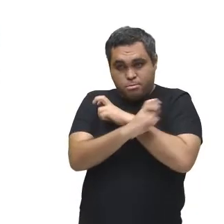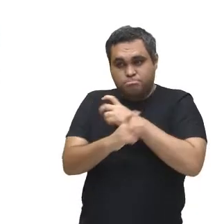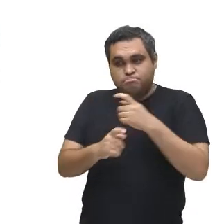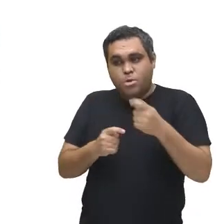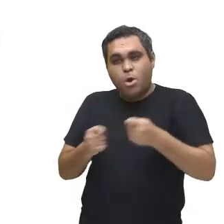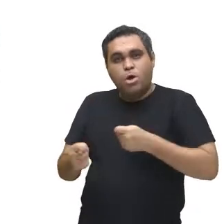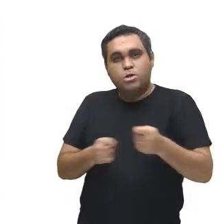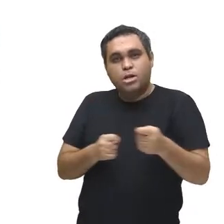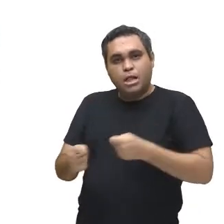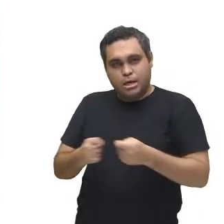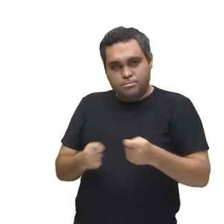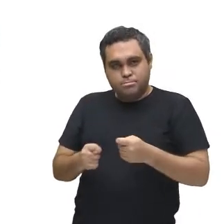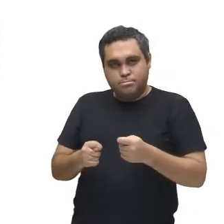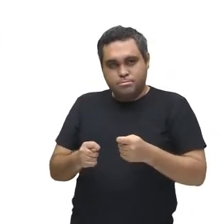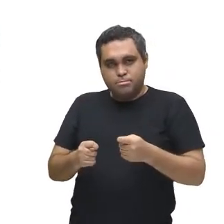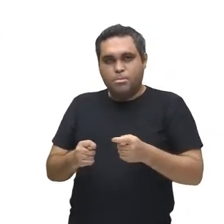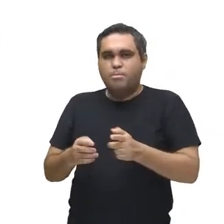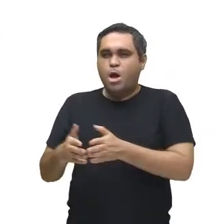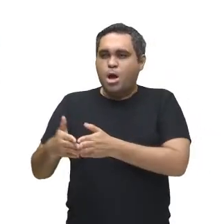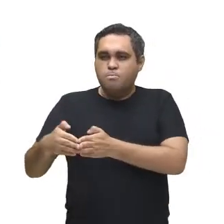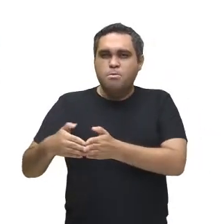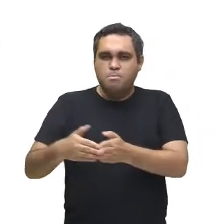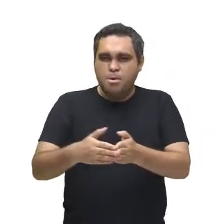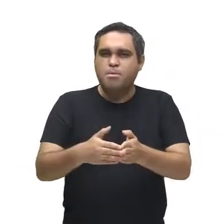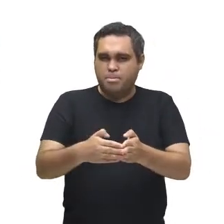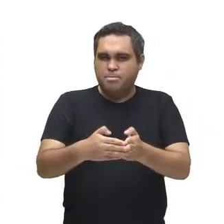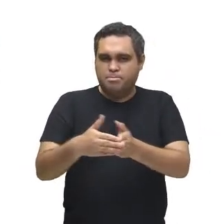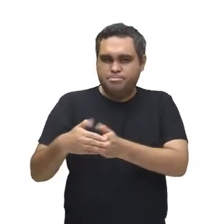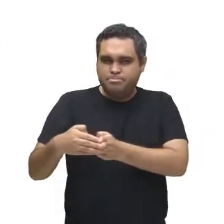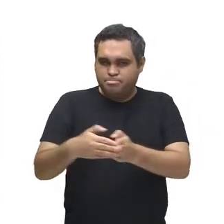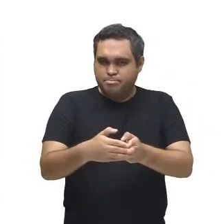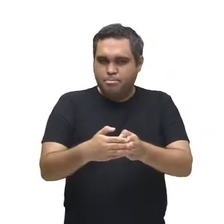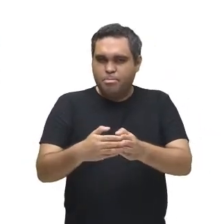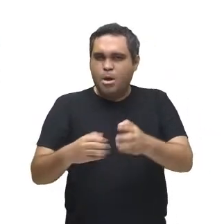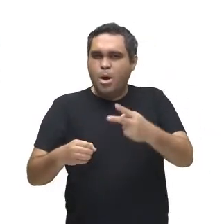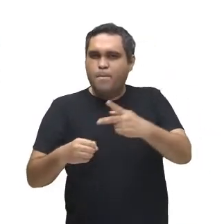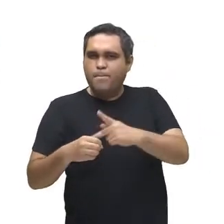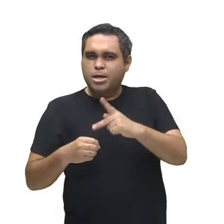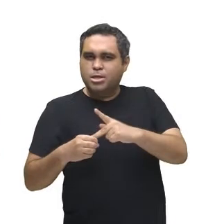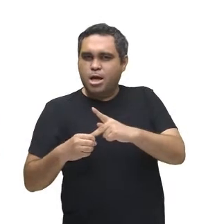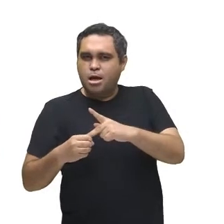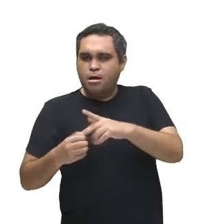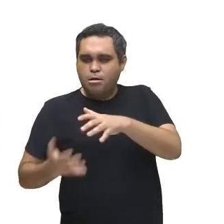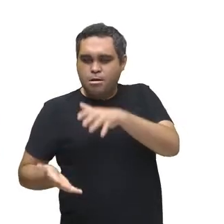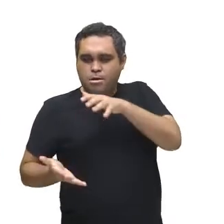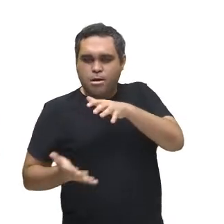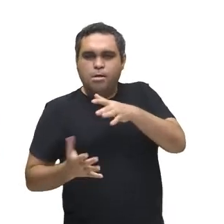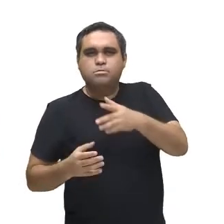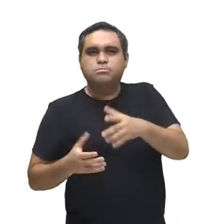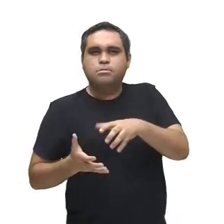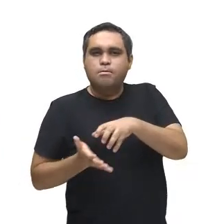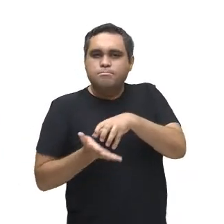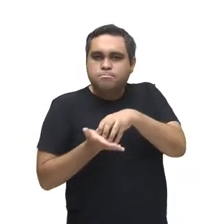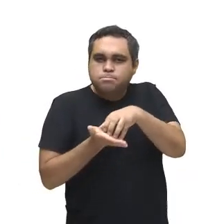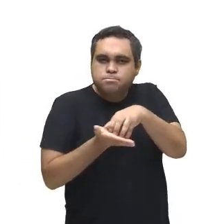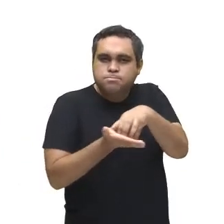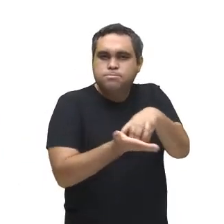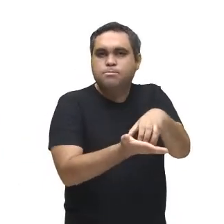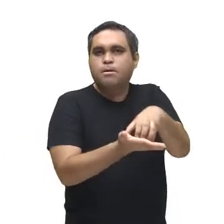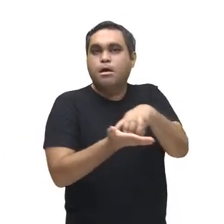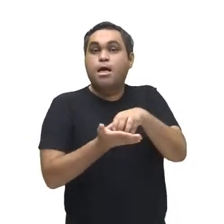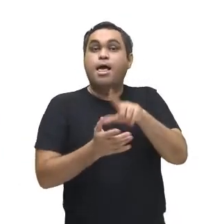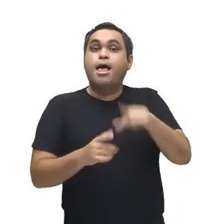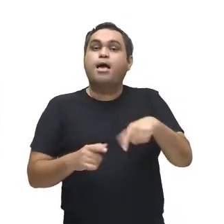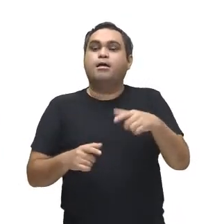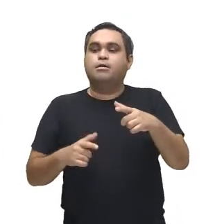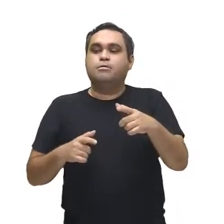Oriente, lá do Golfo da Arábica, inclusive do Golfo Pérsico. Então, aquela região é uma região